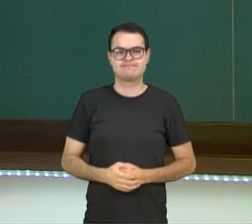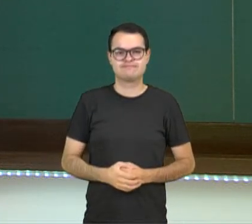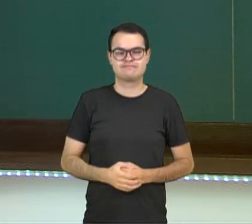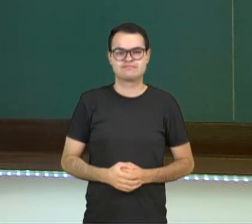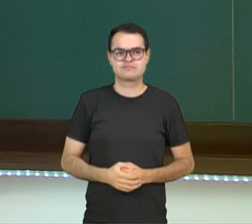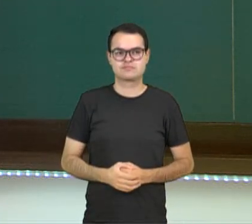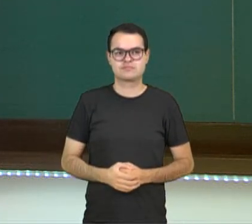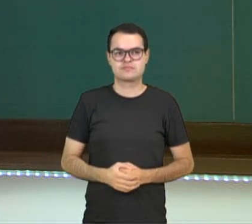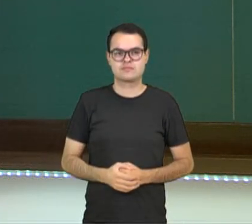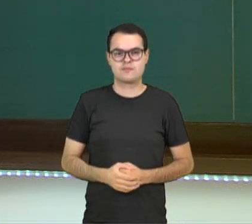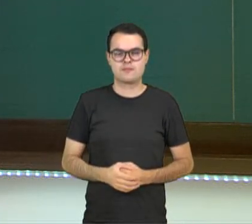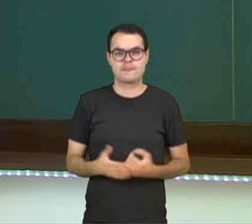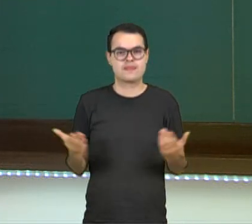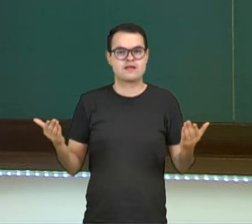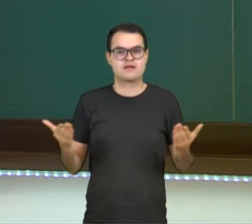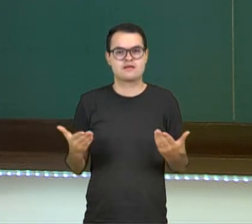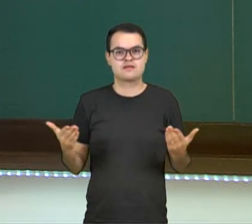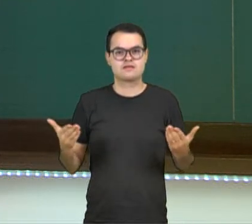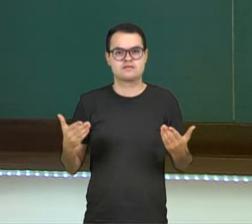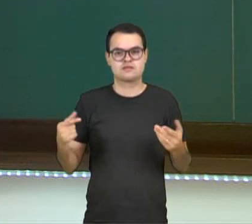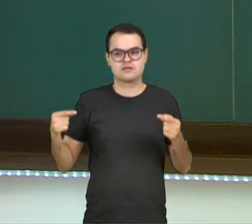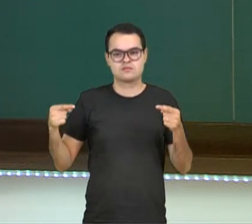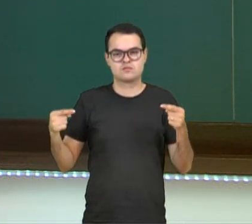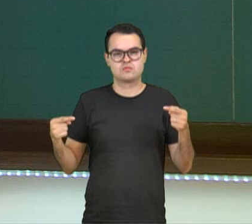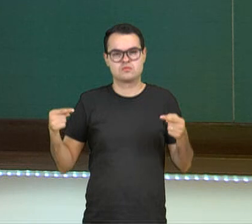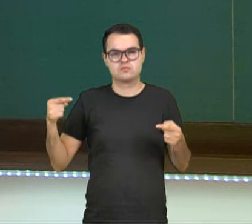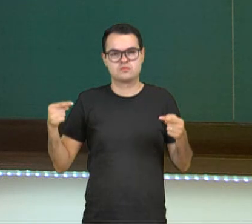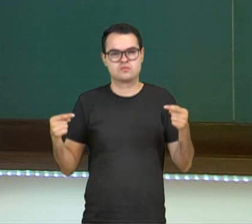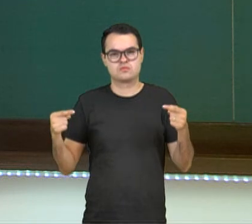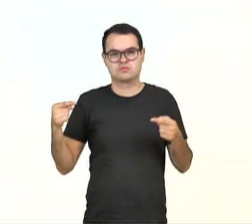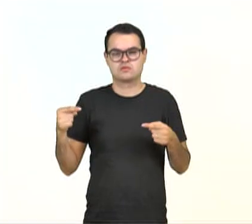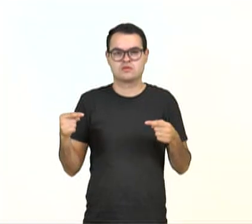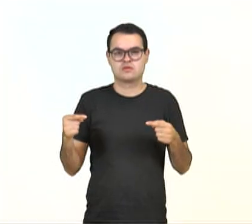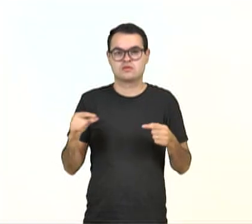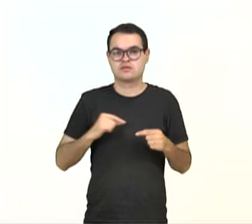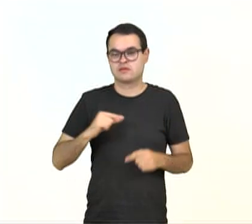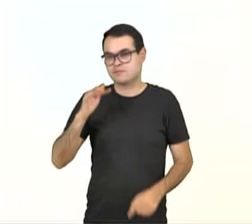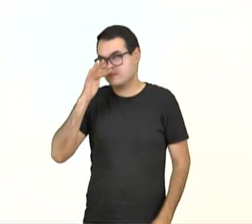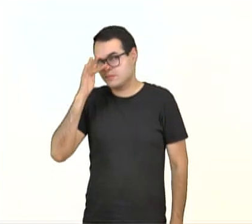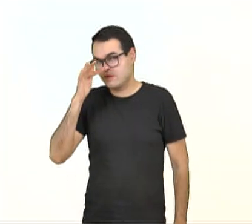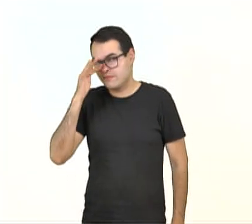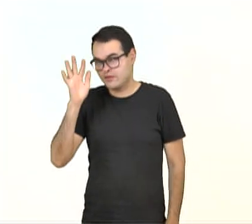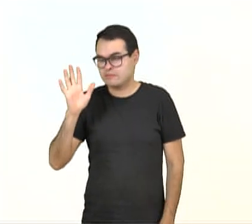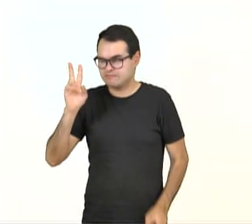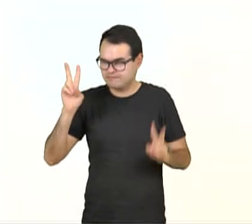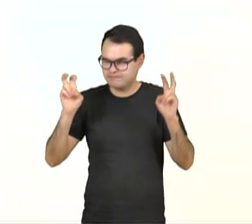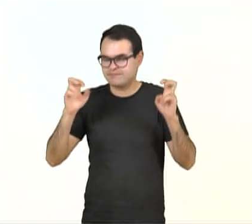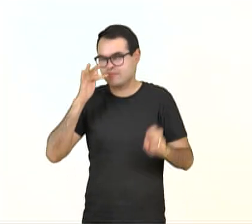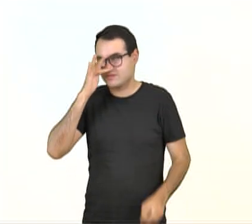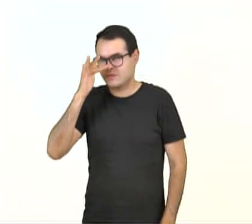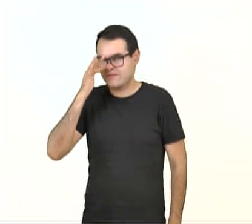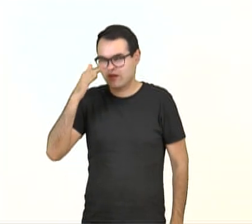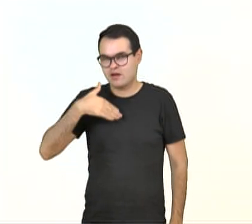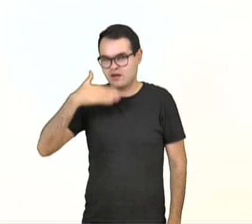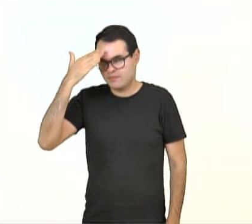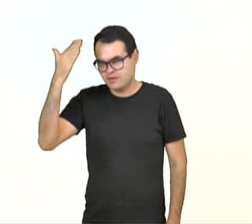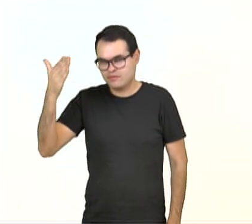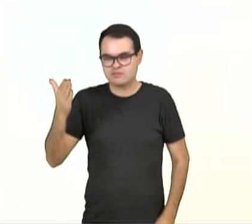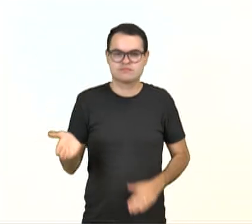Vamos destacar, então, os conflitos que nós vamos analisar. Primavera Árabe e Apartheid,